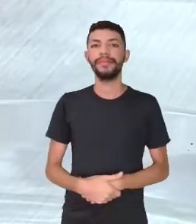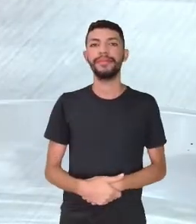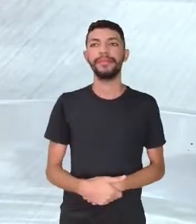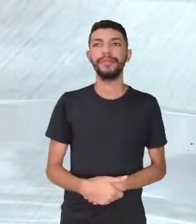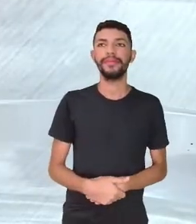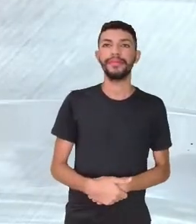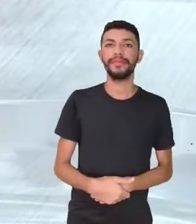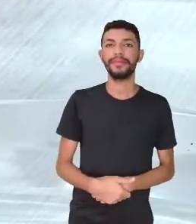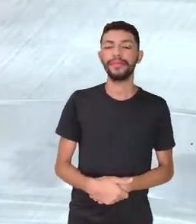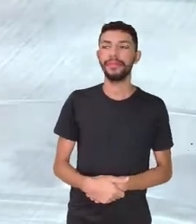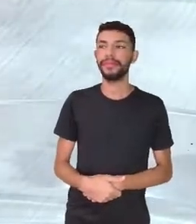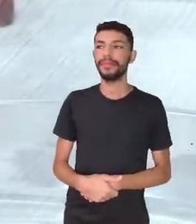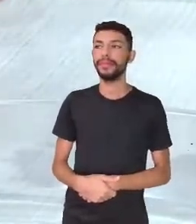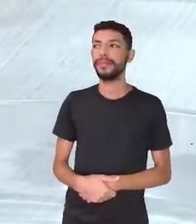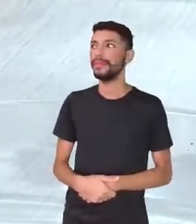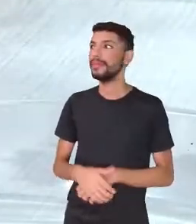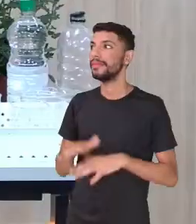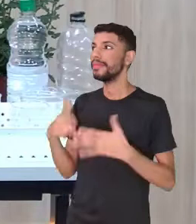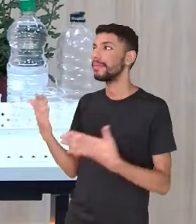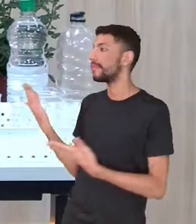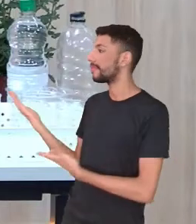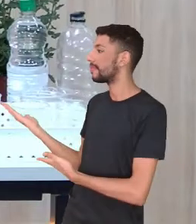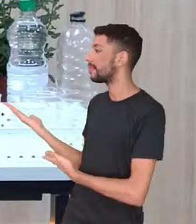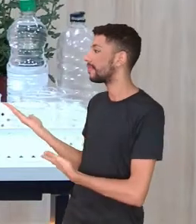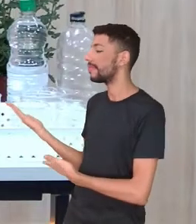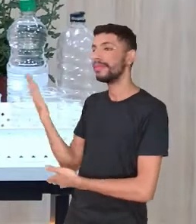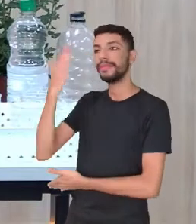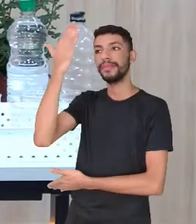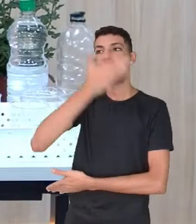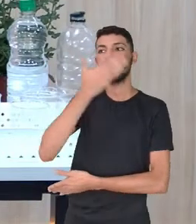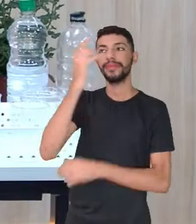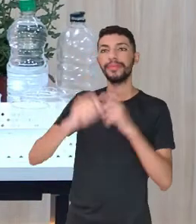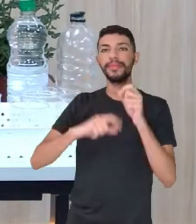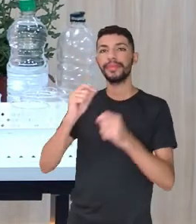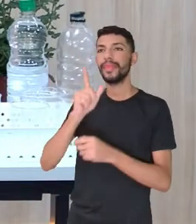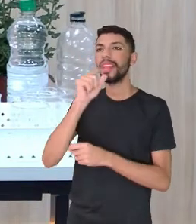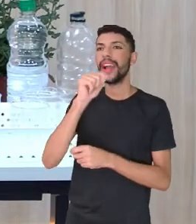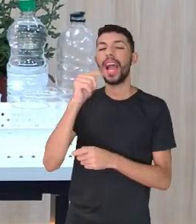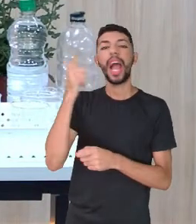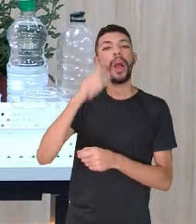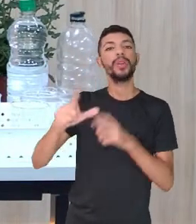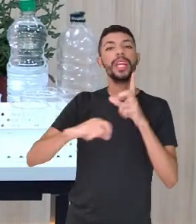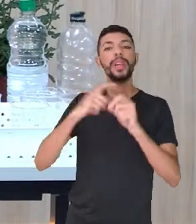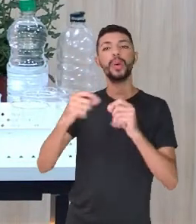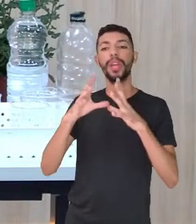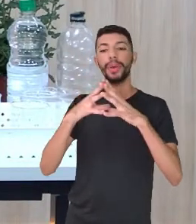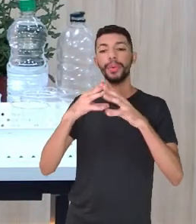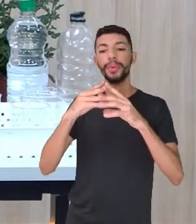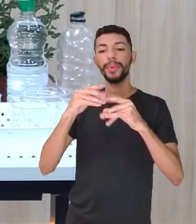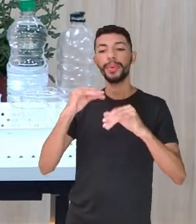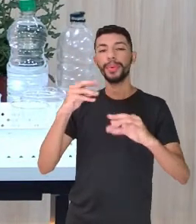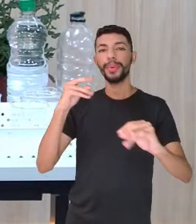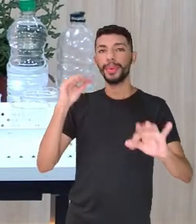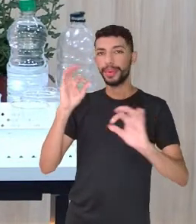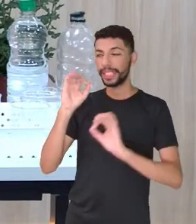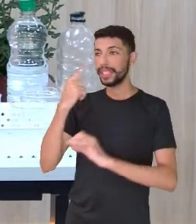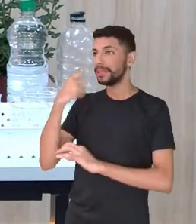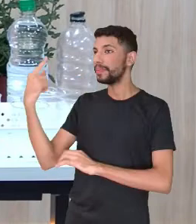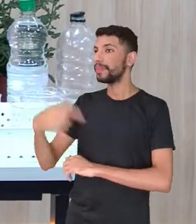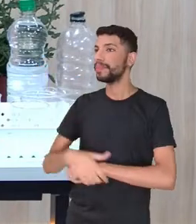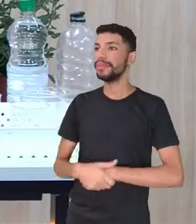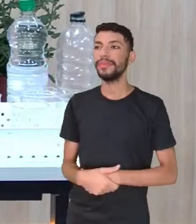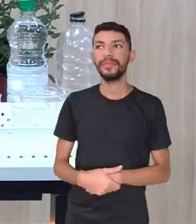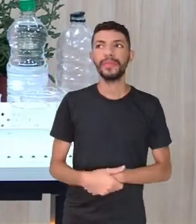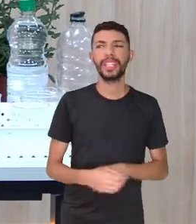Açúcar. Então aqui, ó, eu estou provando que a água é capaz de dissolver. Nesse caso aqui, ela